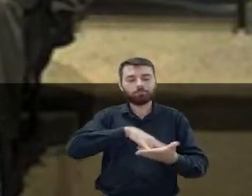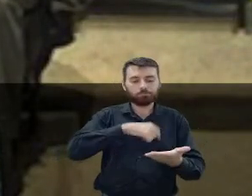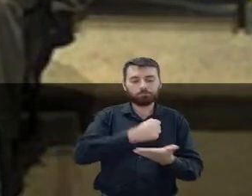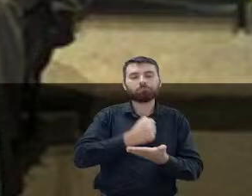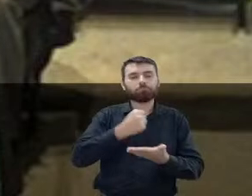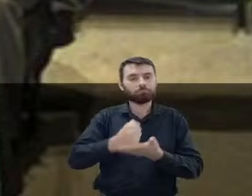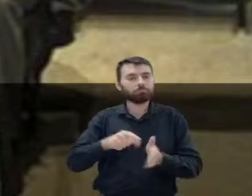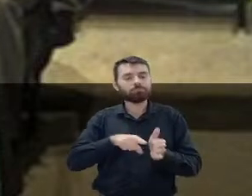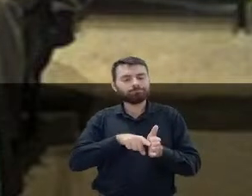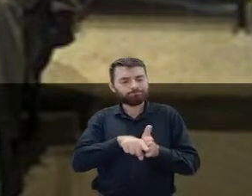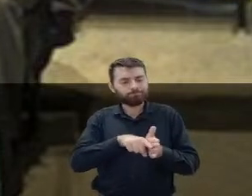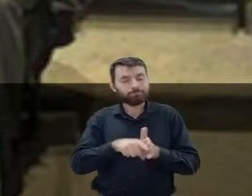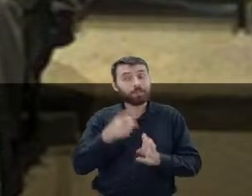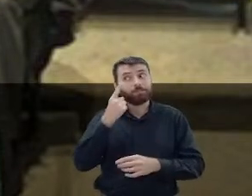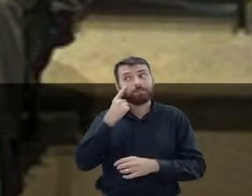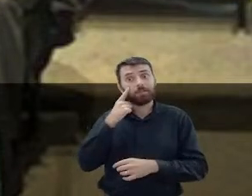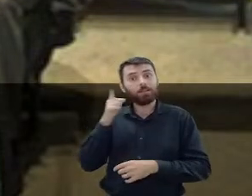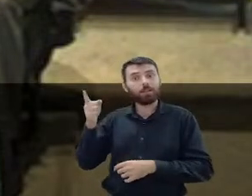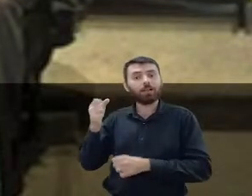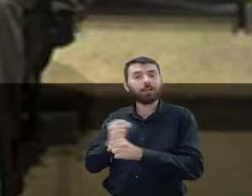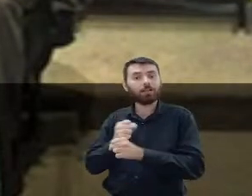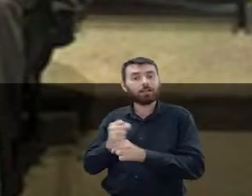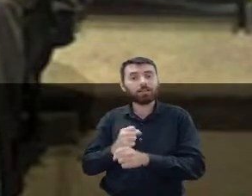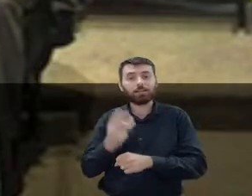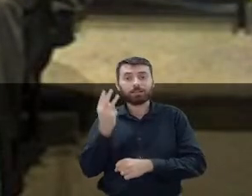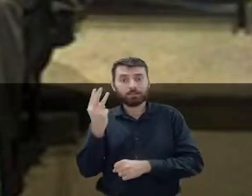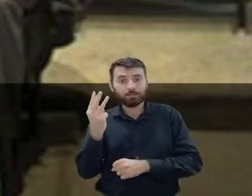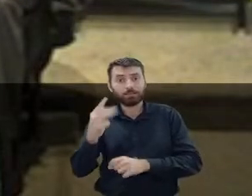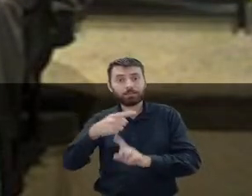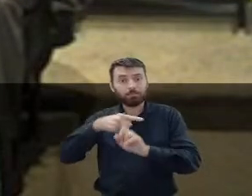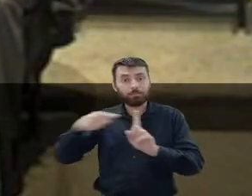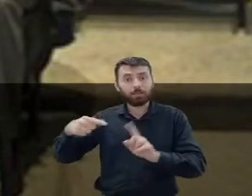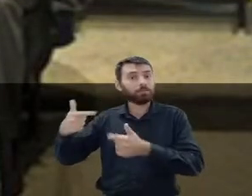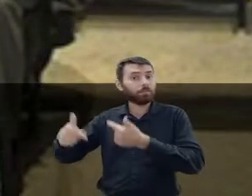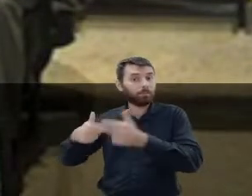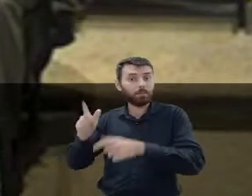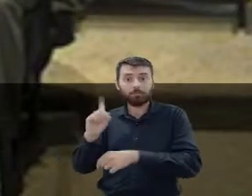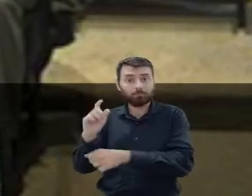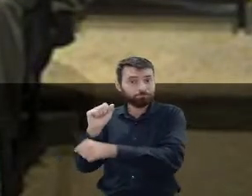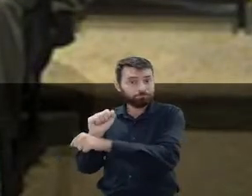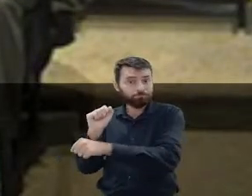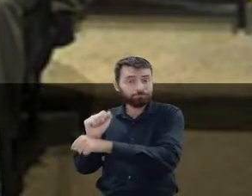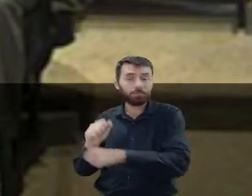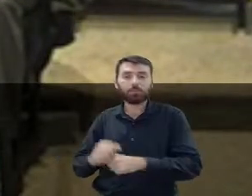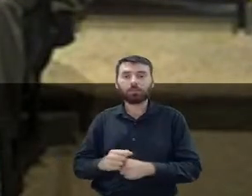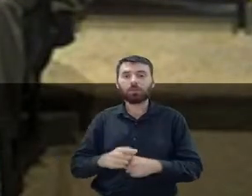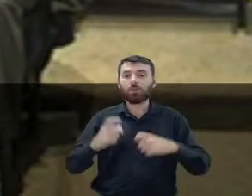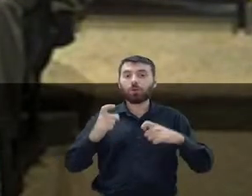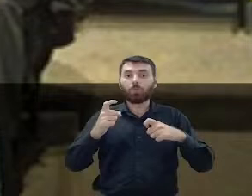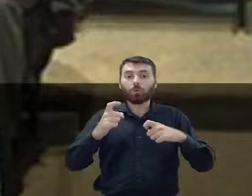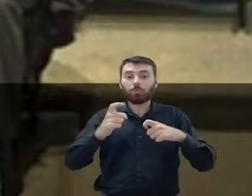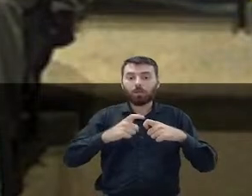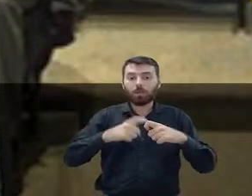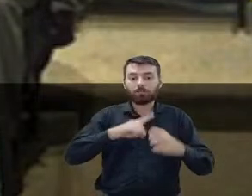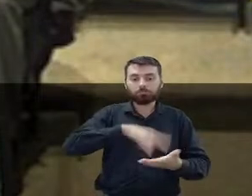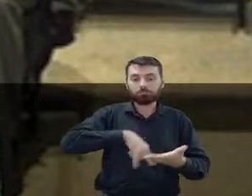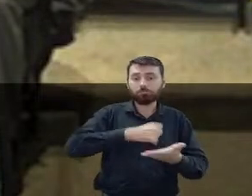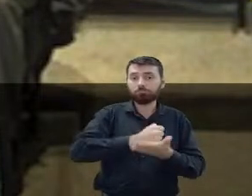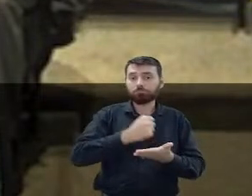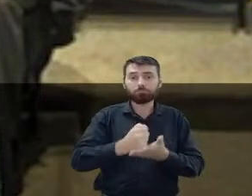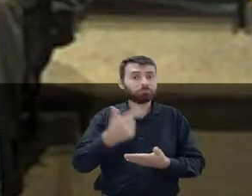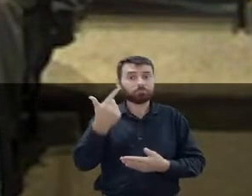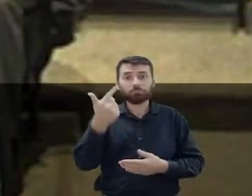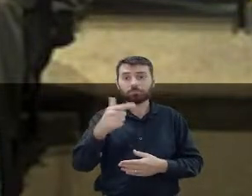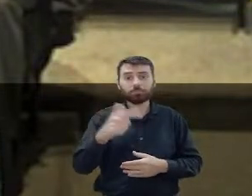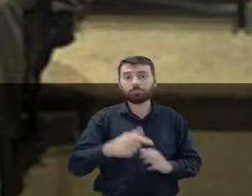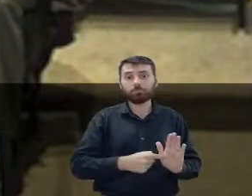dos 3 anos e meio da disposição, da ausência de documentos, dos exames médicos, da ausência de documentos dizendo que ela estava